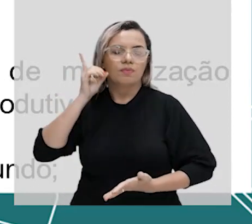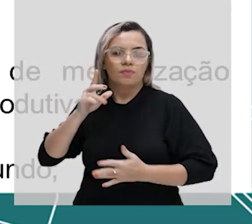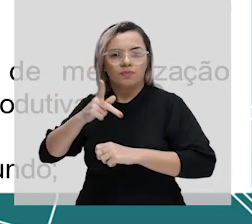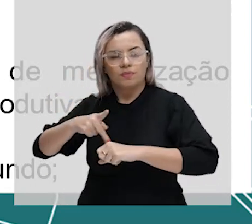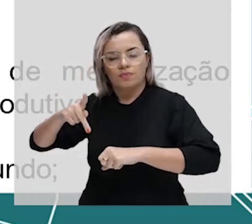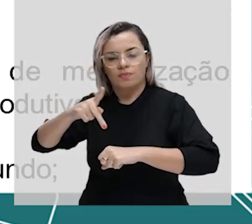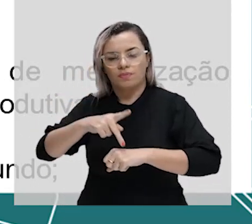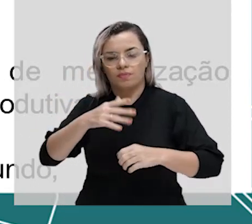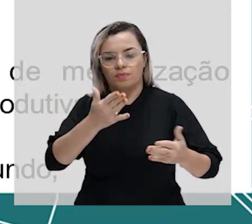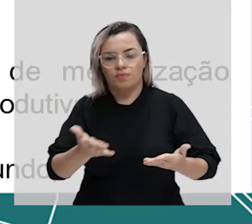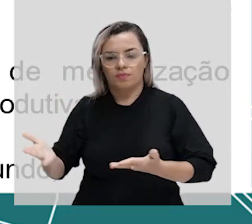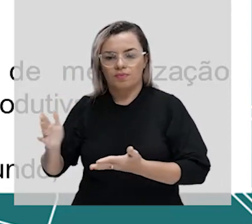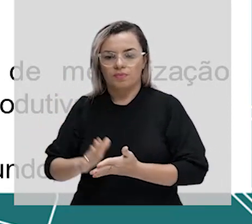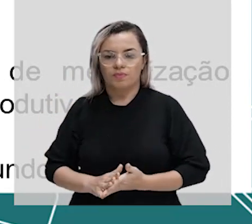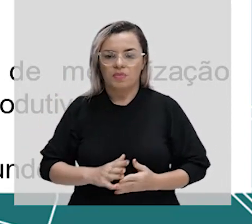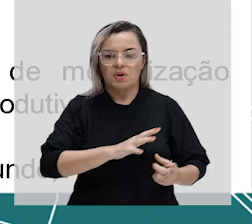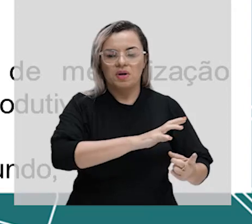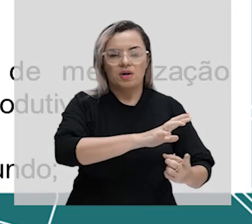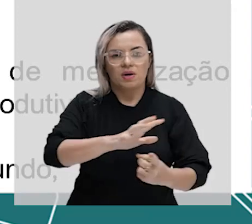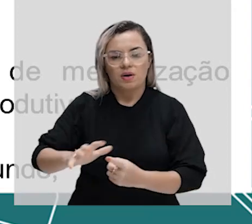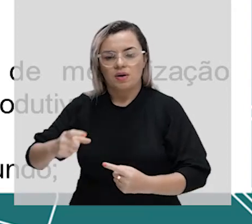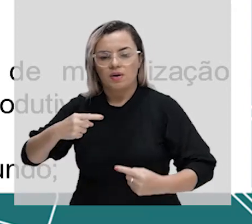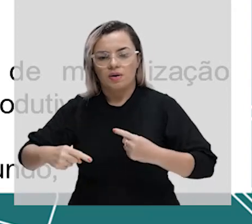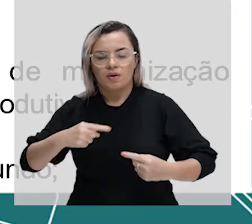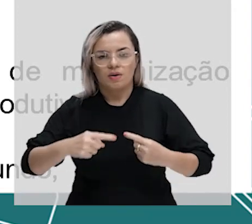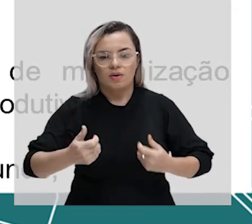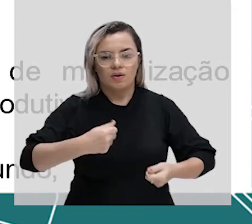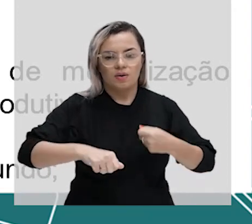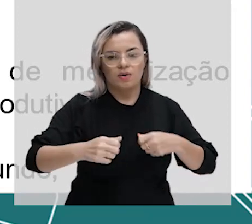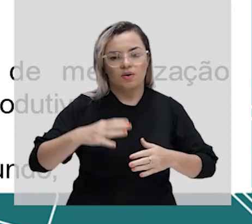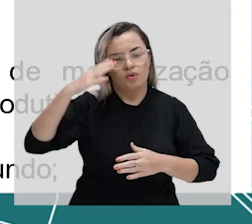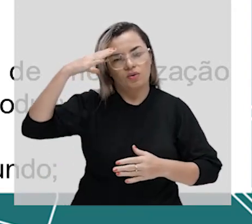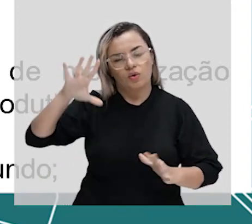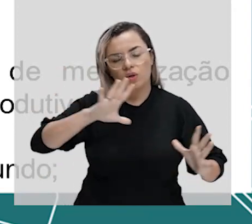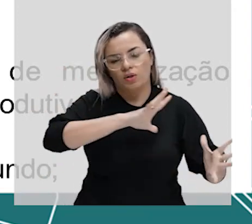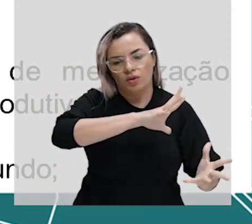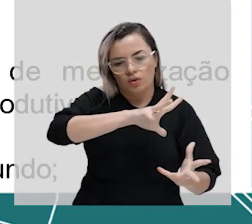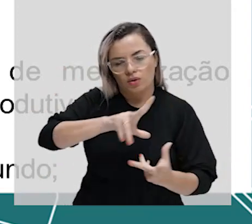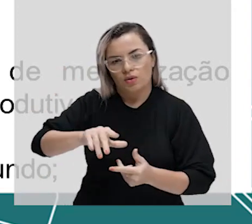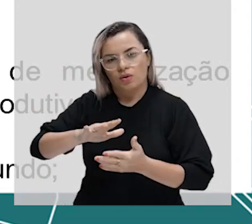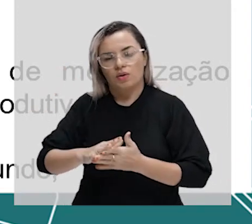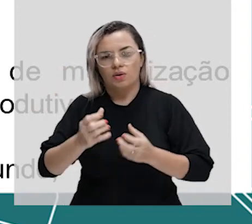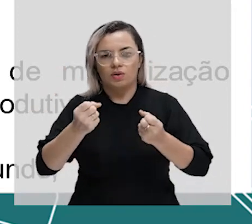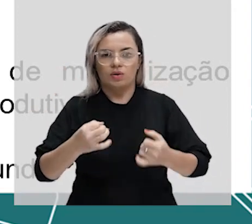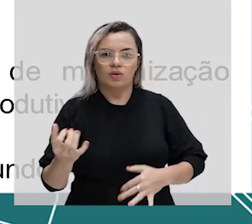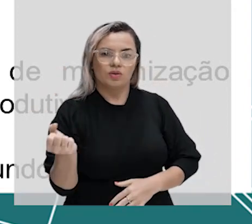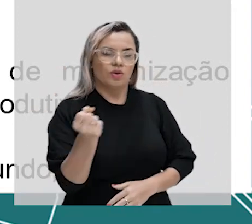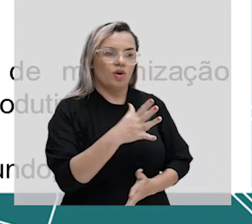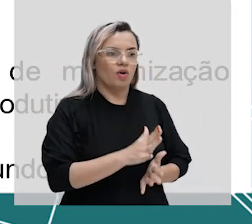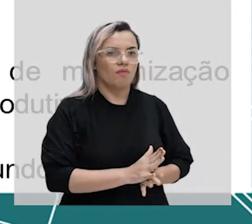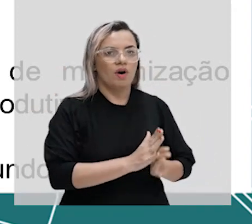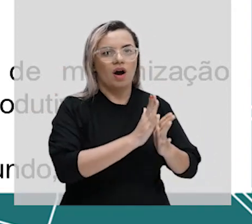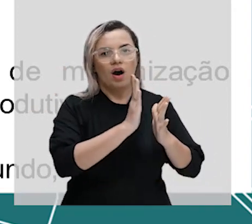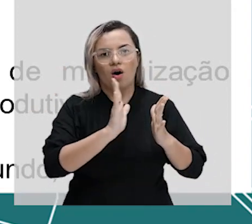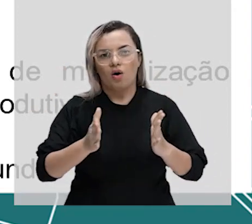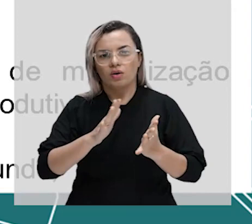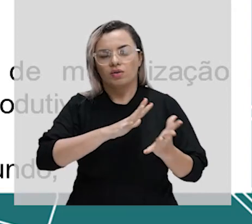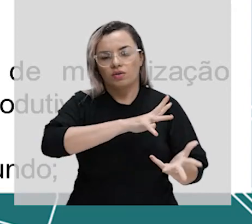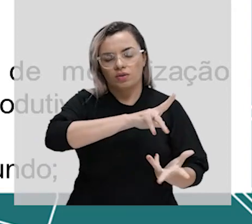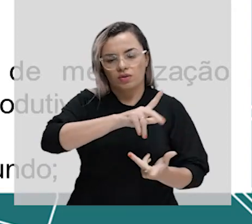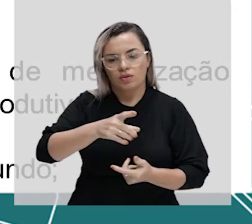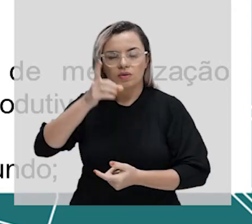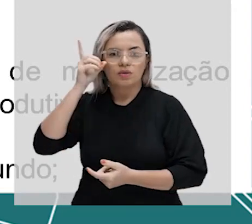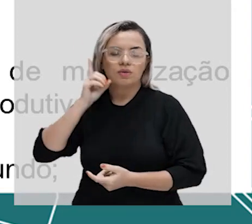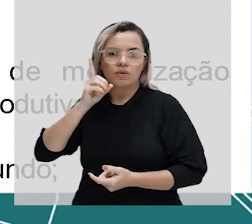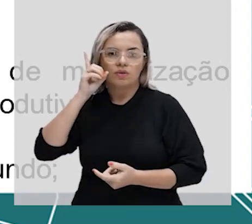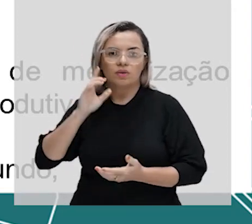América. É o país de maior influência política, econômica e cultural do mundo, né? Quando a gente fala da nova ordem mundial, os Estados Unidos, inclusive,